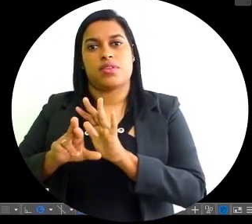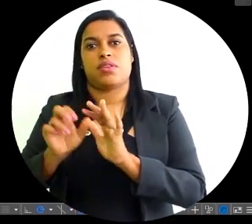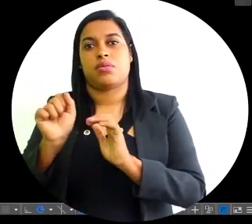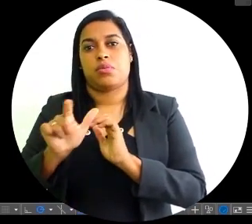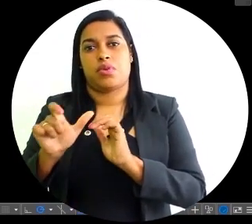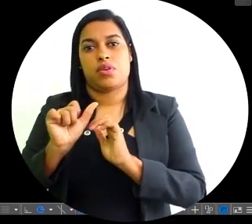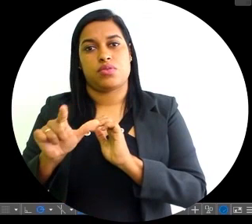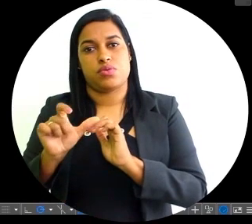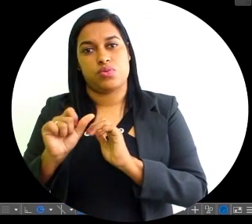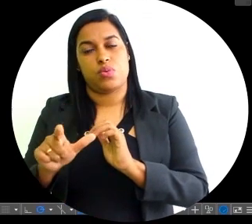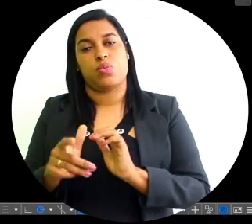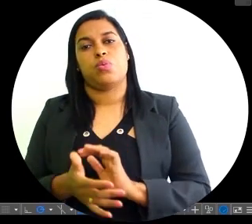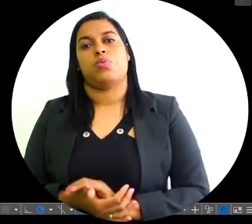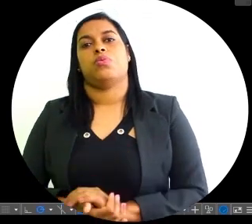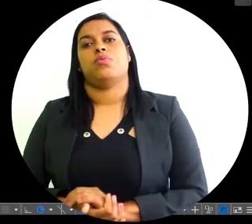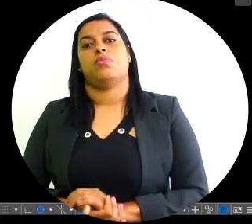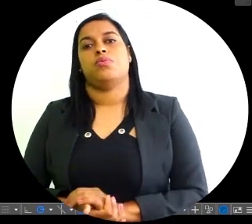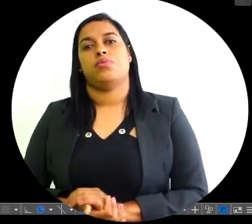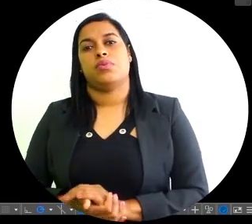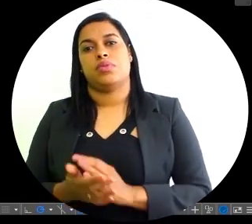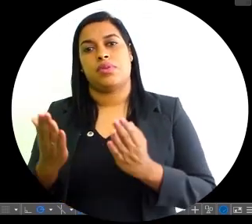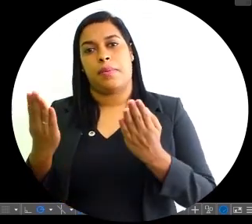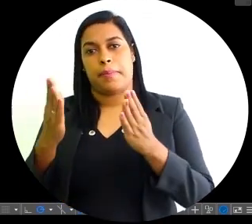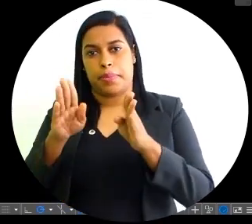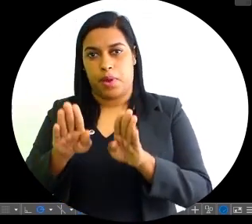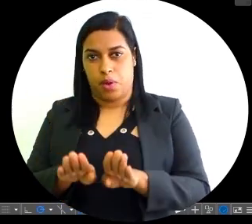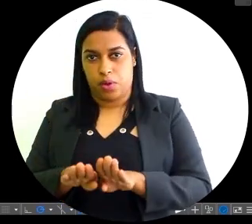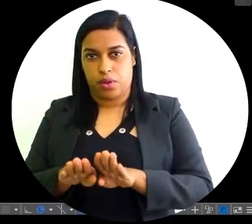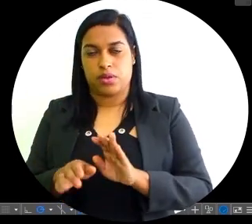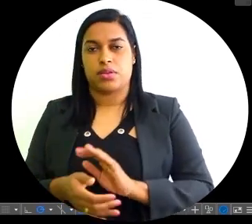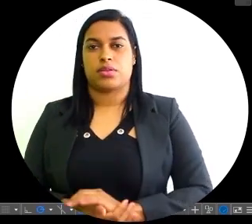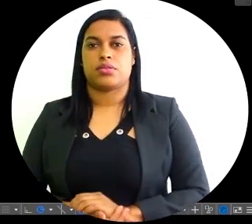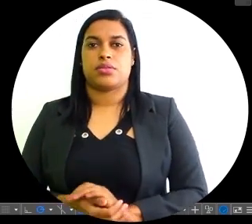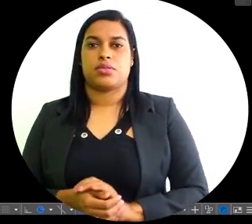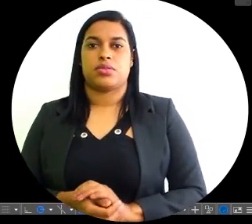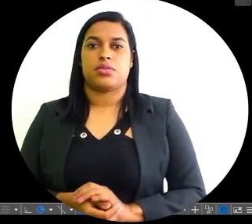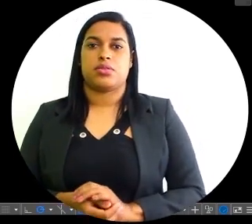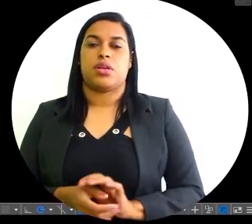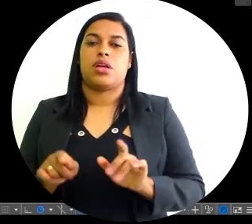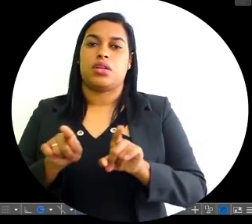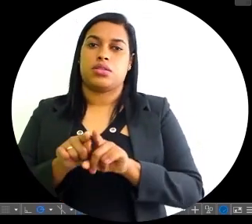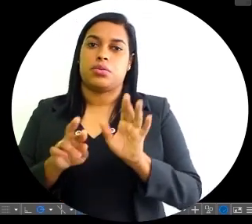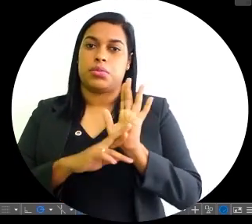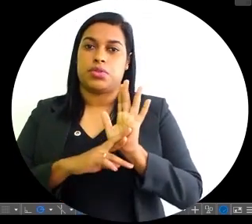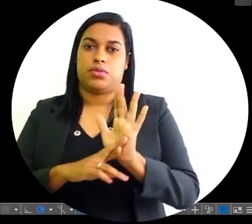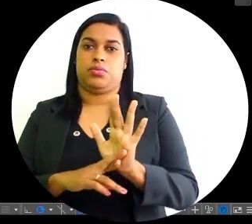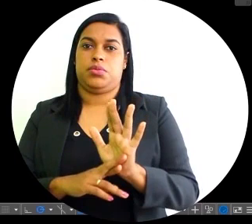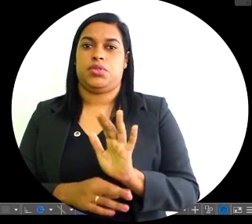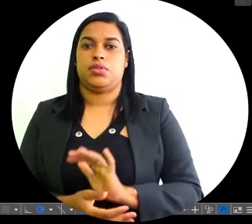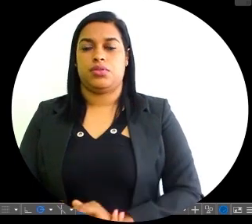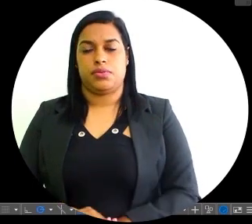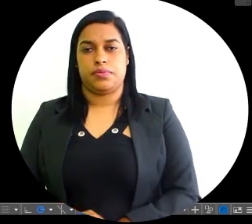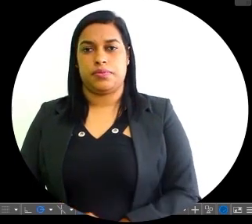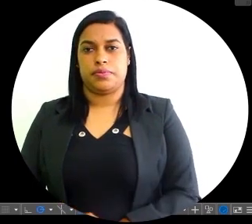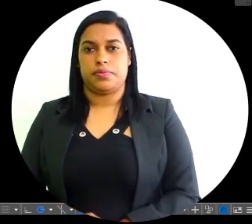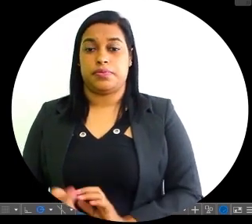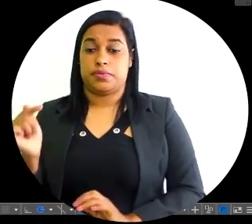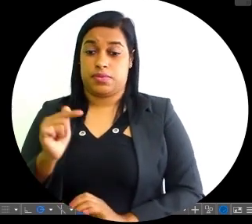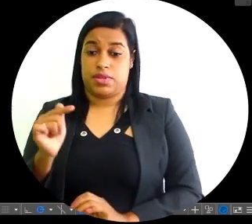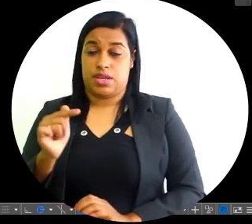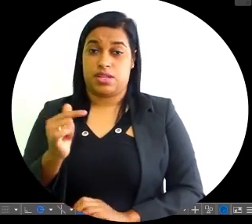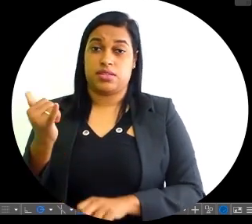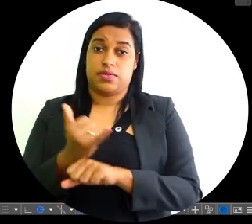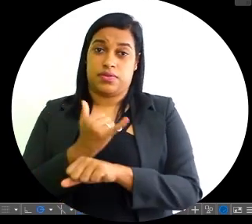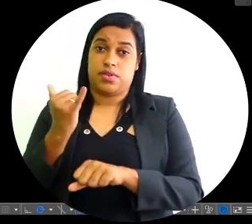da parede, quanto para a folha da porta, quanto para o arco que representa o giro da porta. Então essa foi a